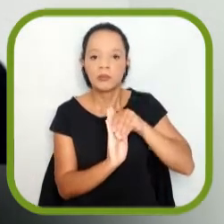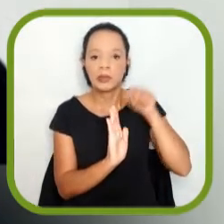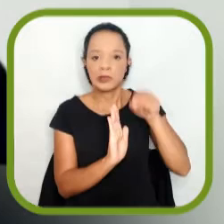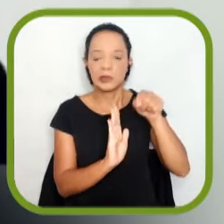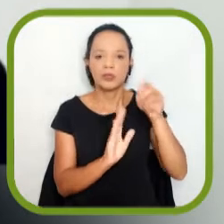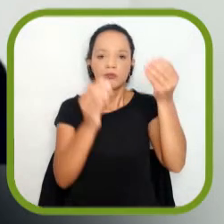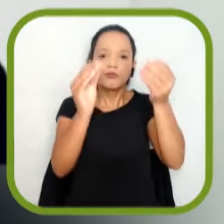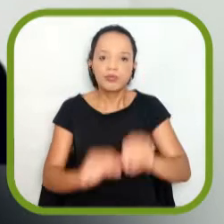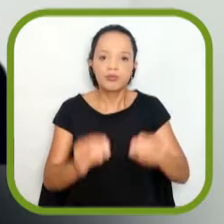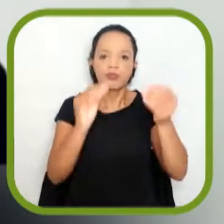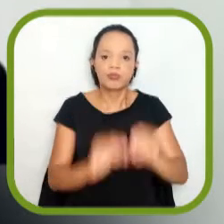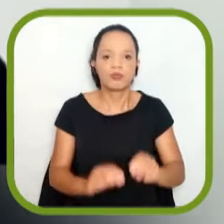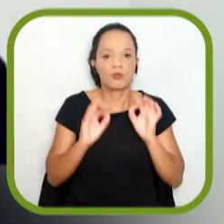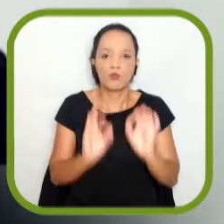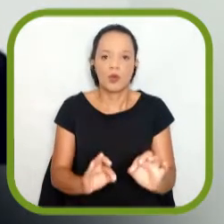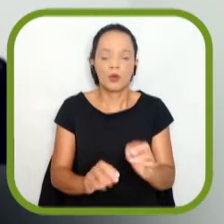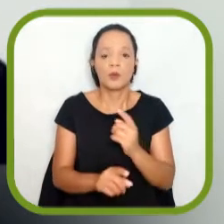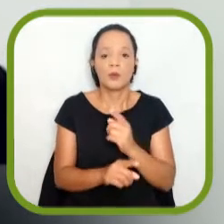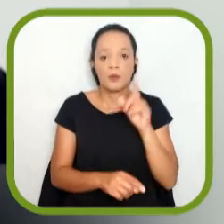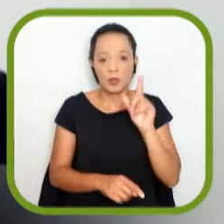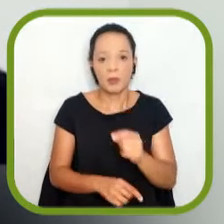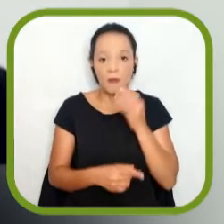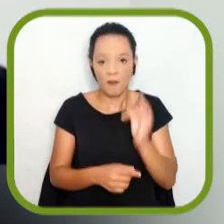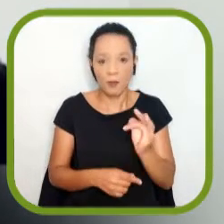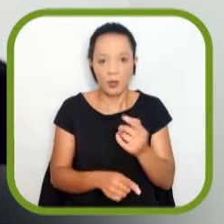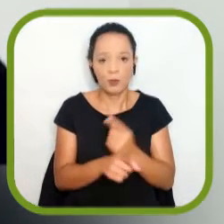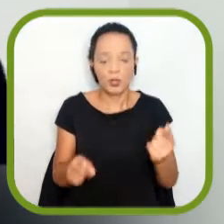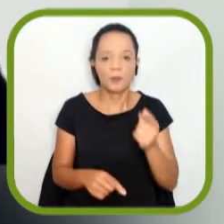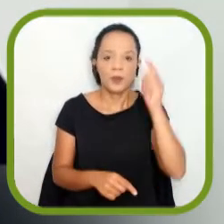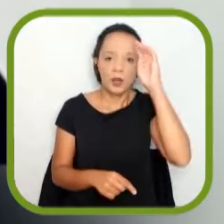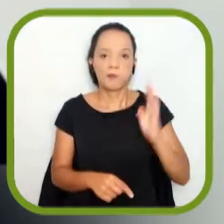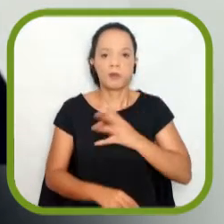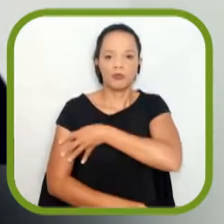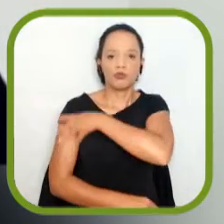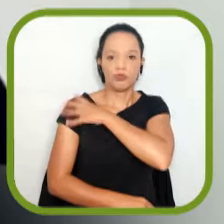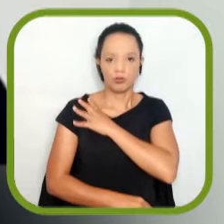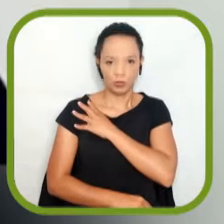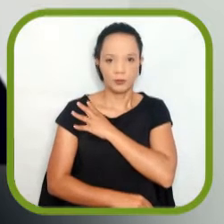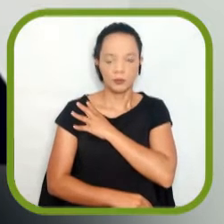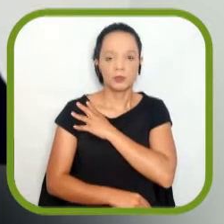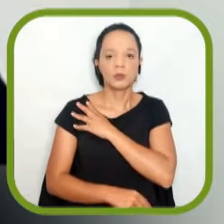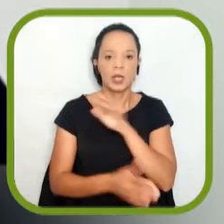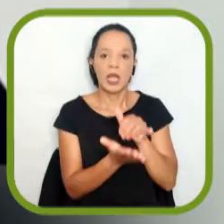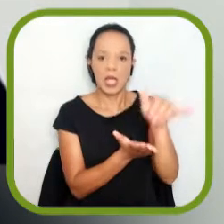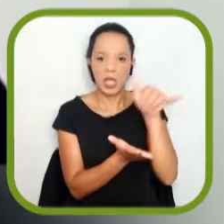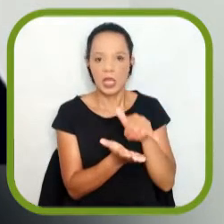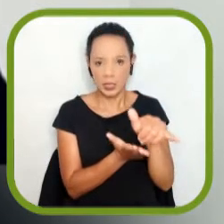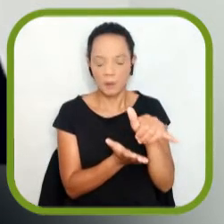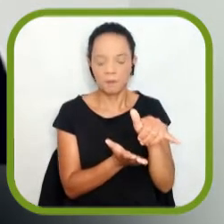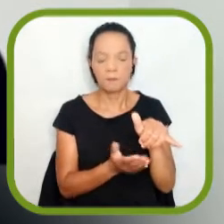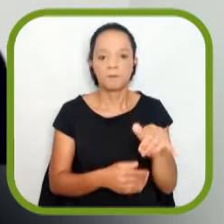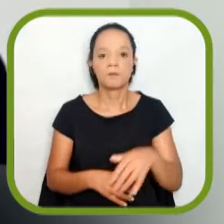este manifesto justificou-se perfeitamente. E justificou-se tanto que um general da Força